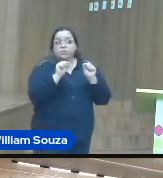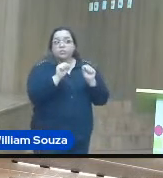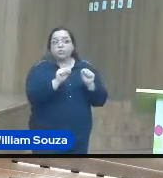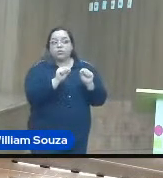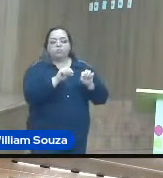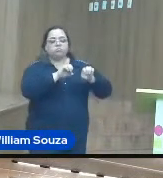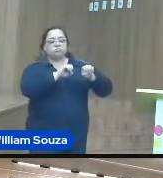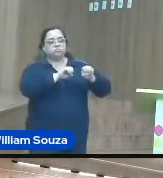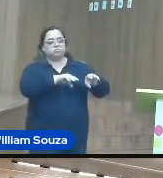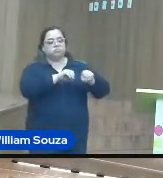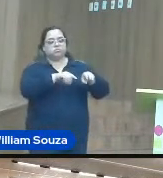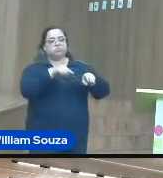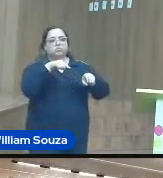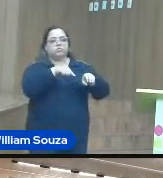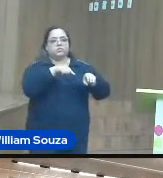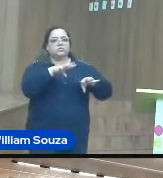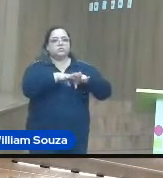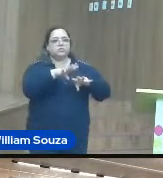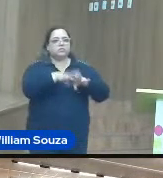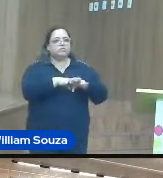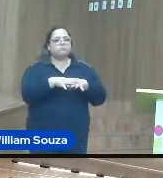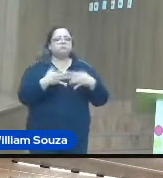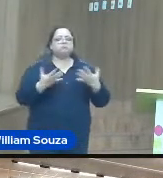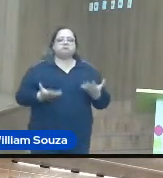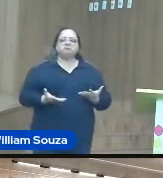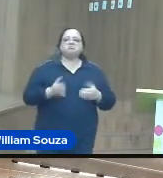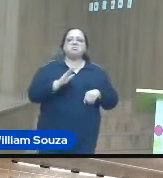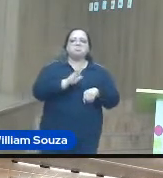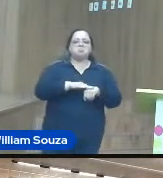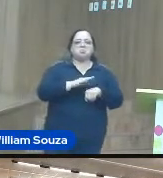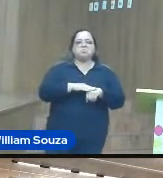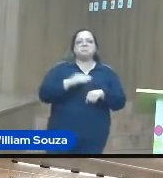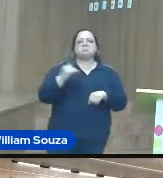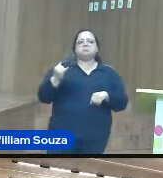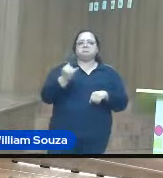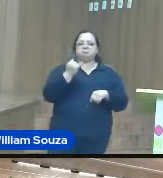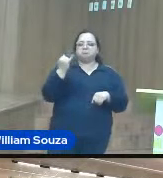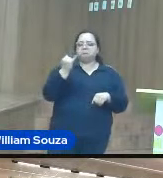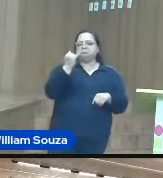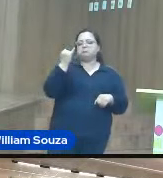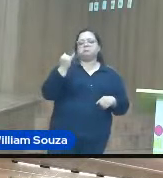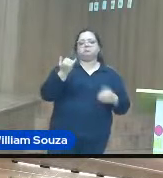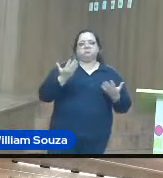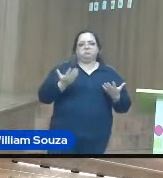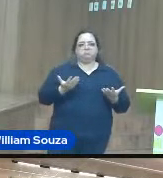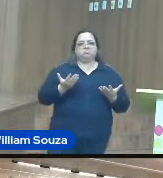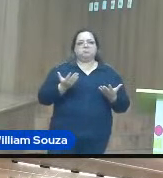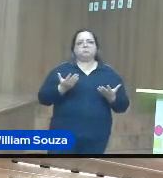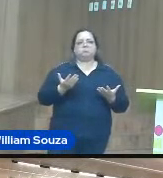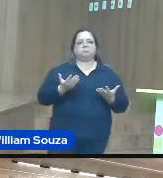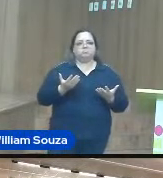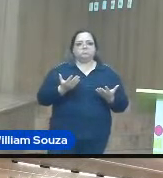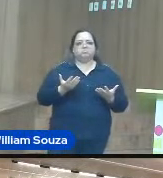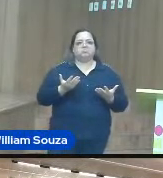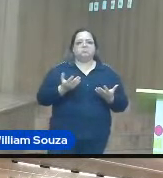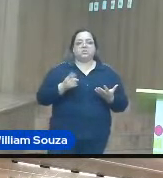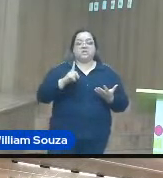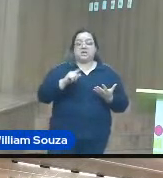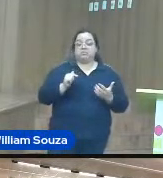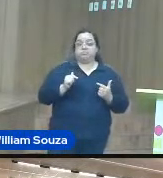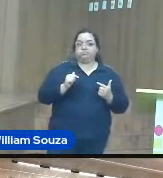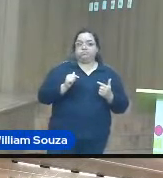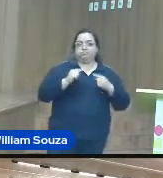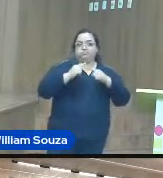E foi uma época de ouro, quer dizer, era um momento de acirramento, né,